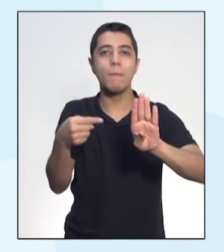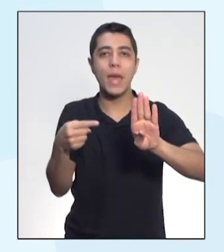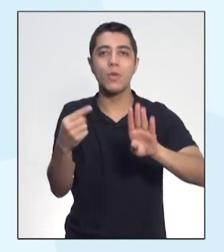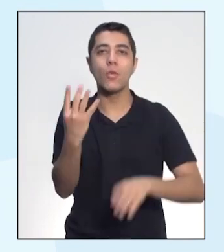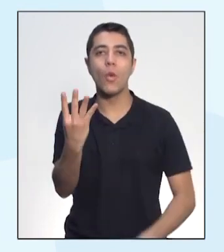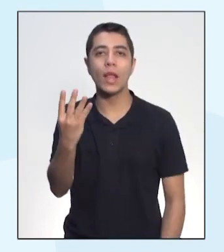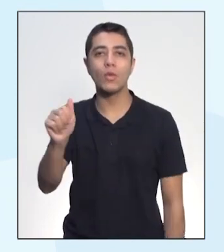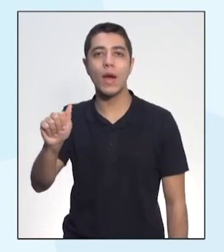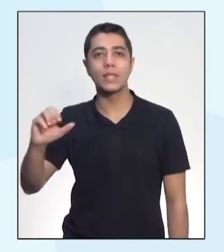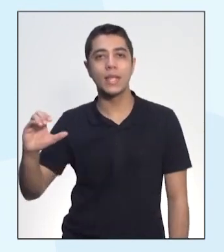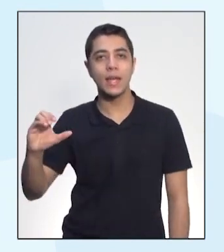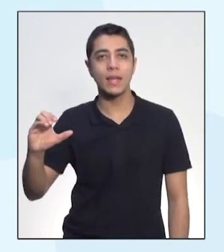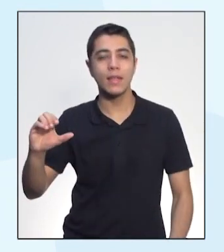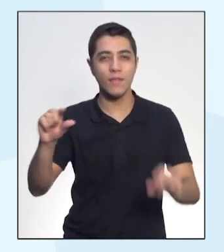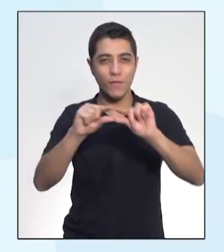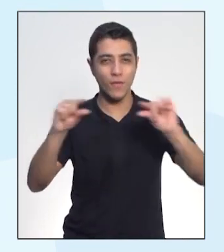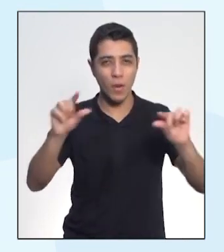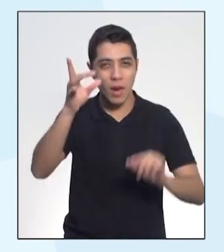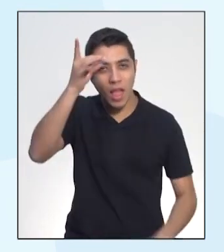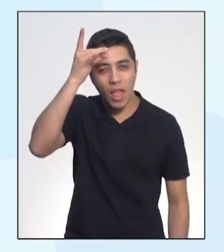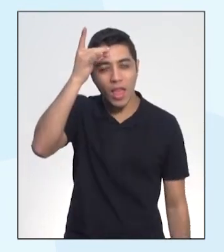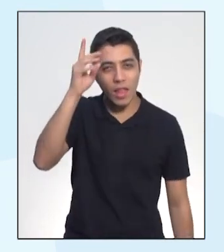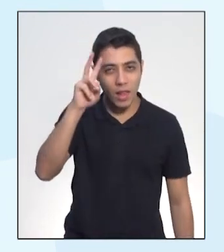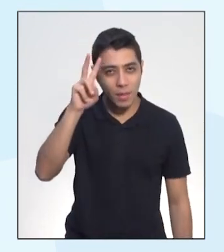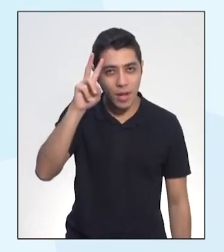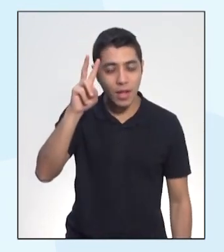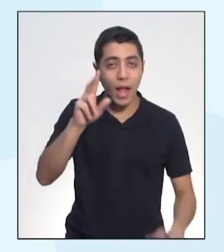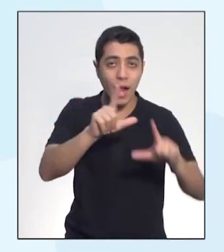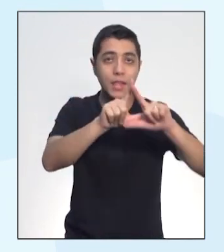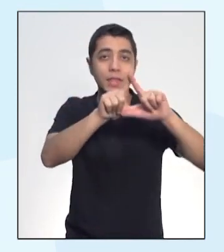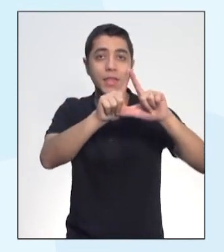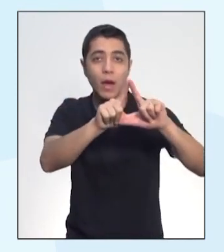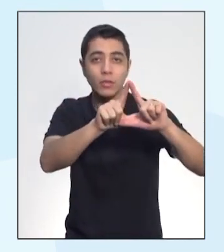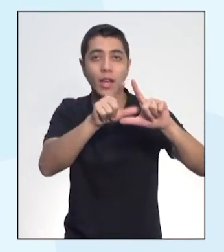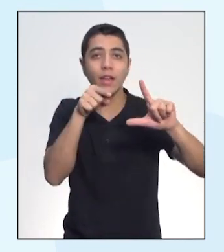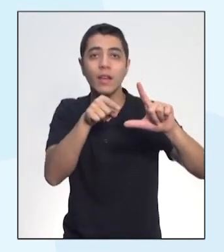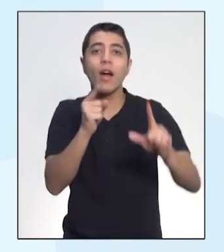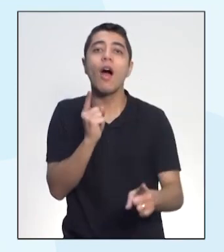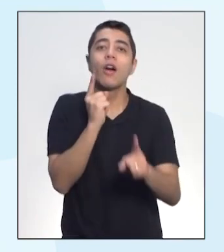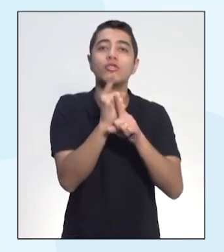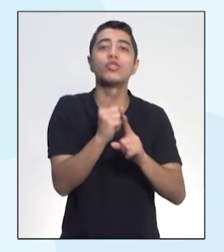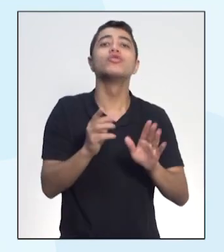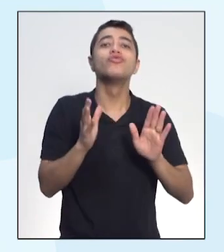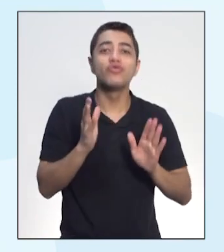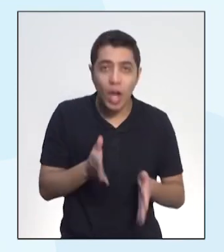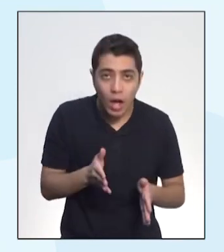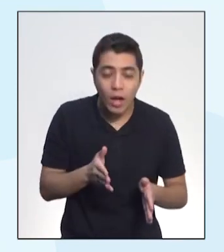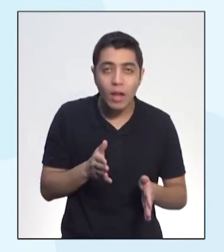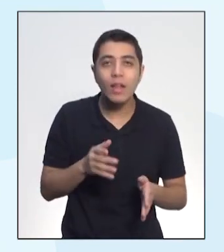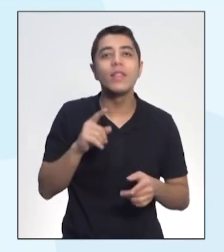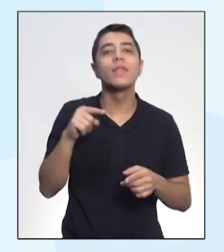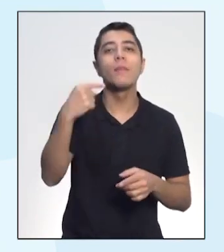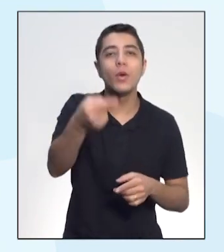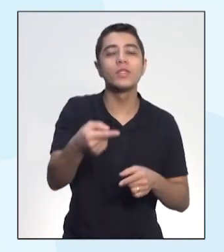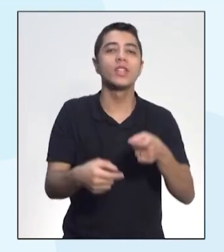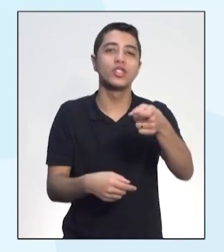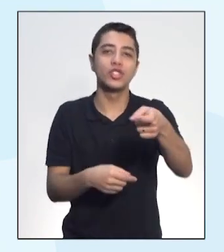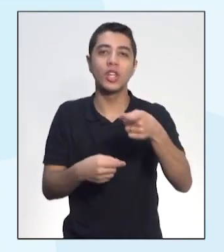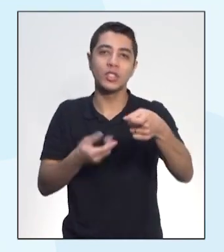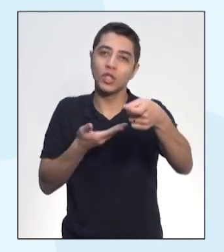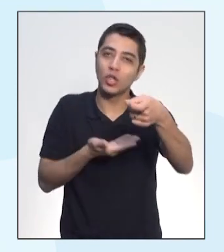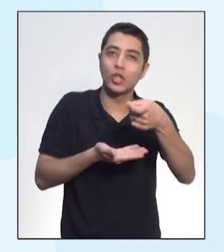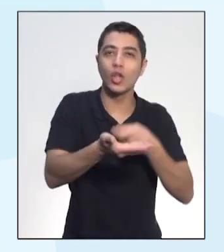esse delta. Depois de achar o delta, você vai substituir lá na fórmula do x. Ai, qual é a fórmula mesmo? X é